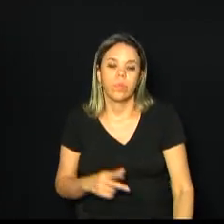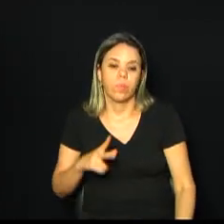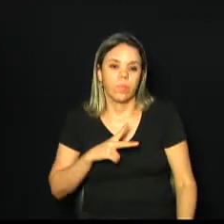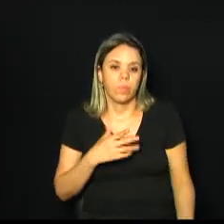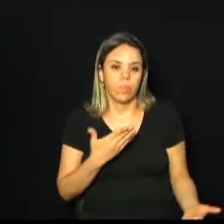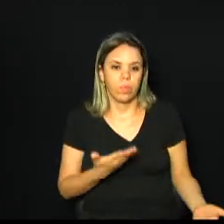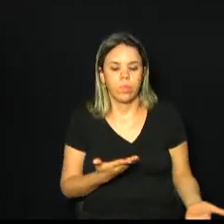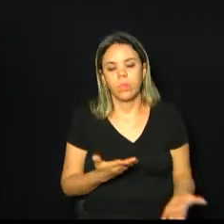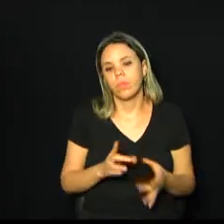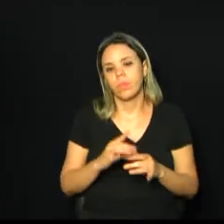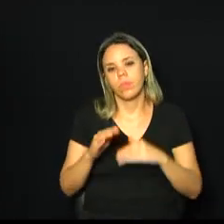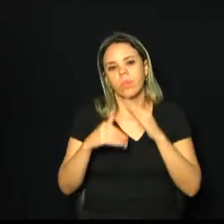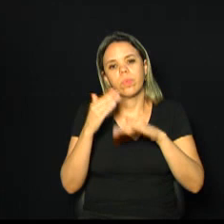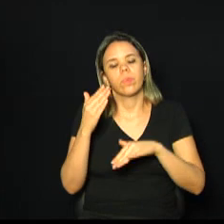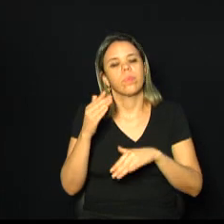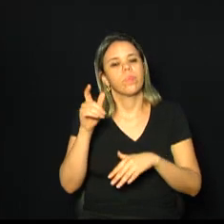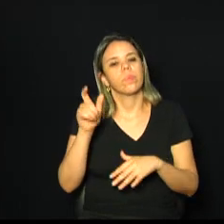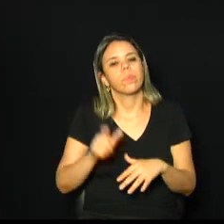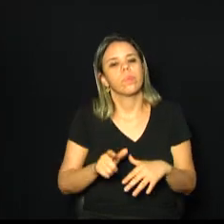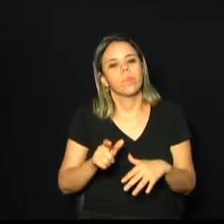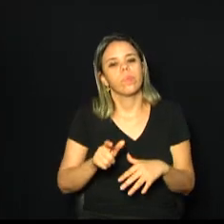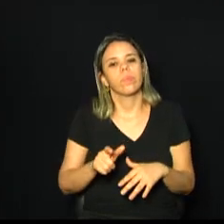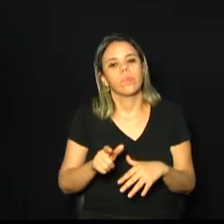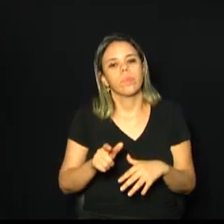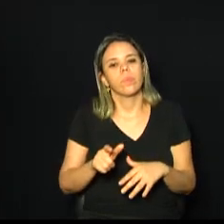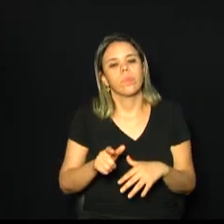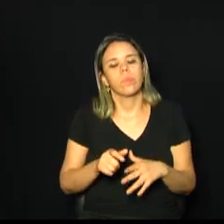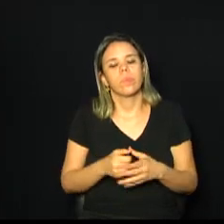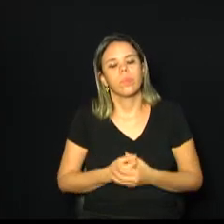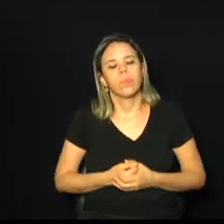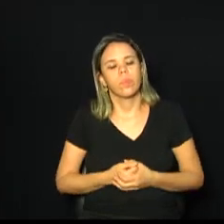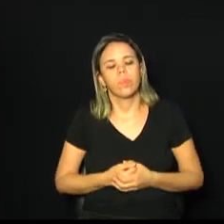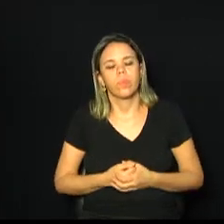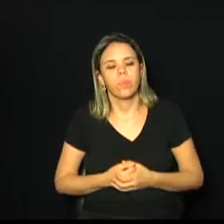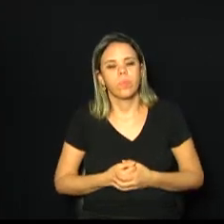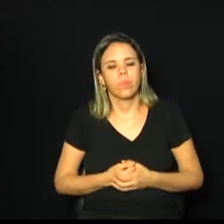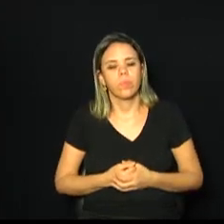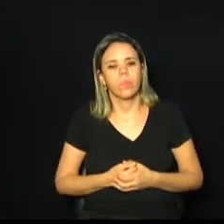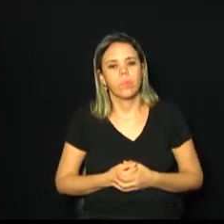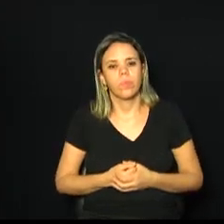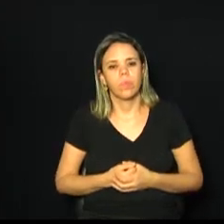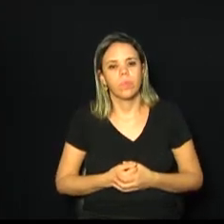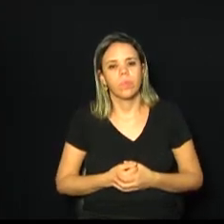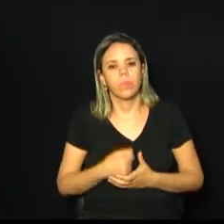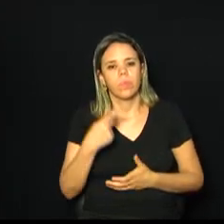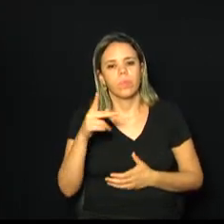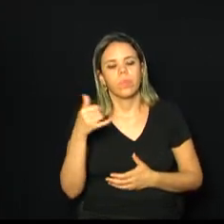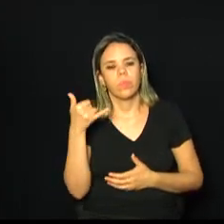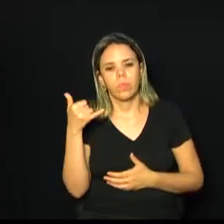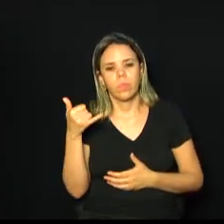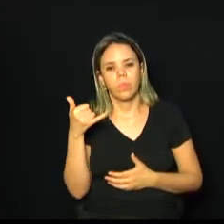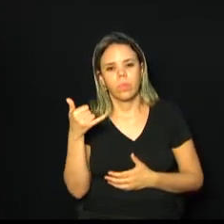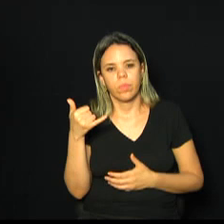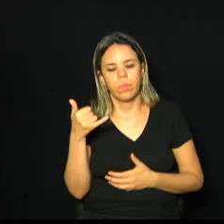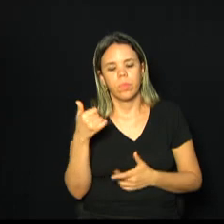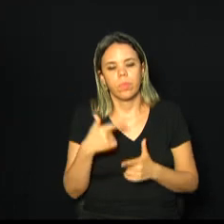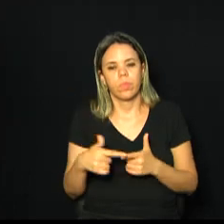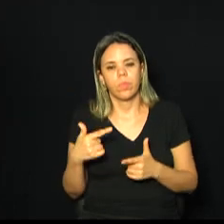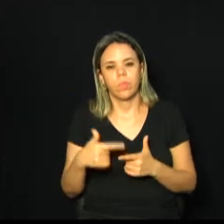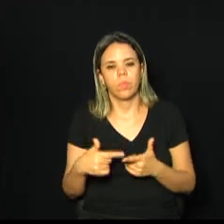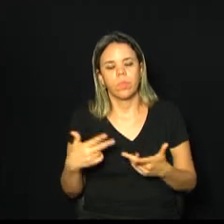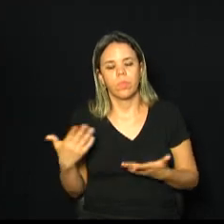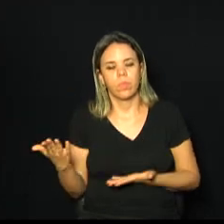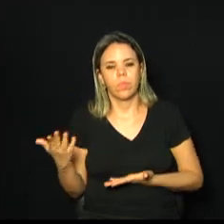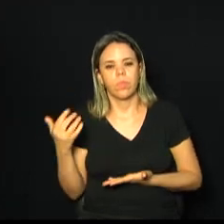e o livre desenvolvimento da personalidade da pessoa natural. O seu celular é uma fonte de problema.